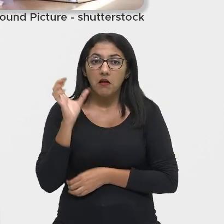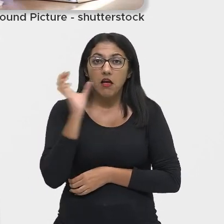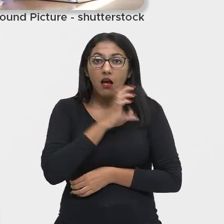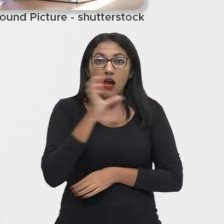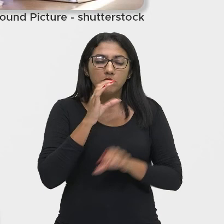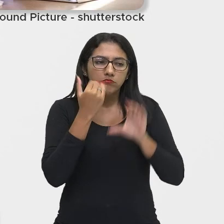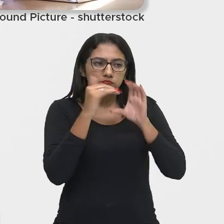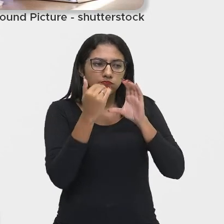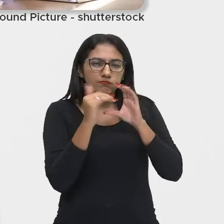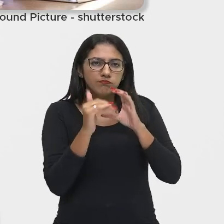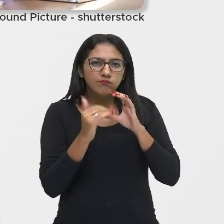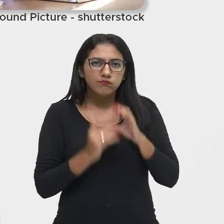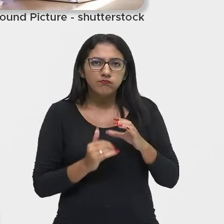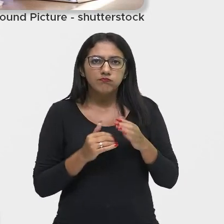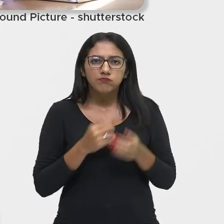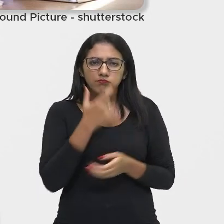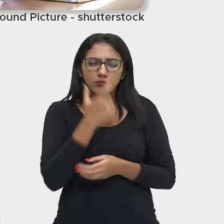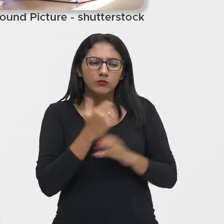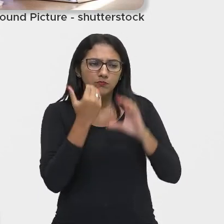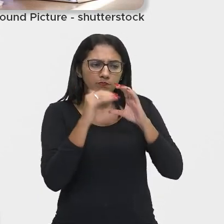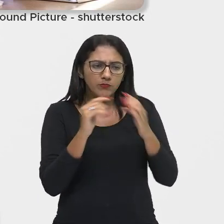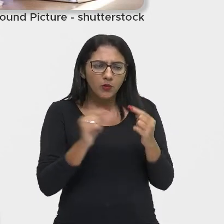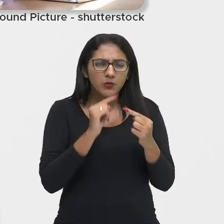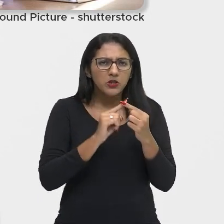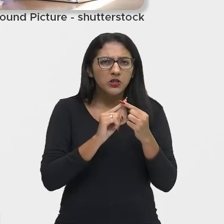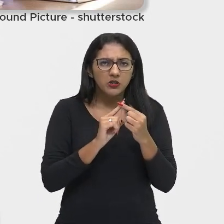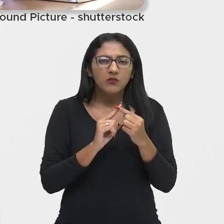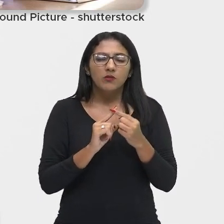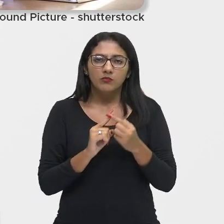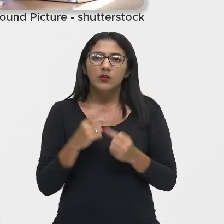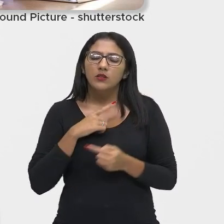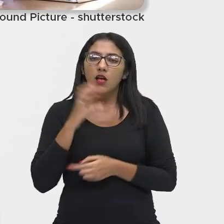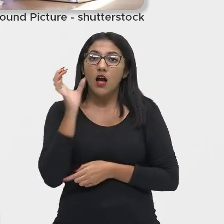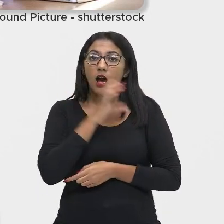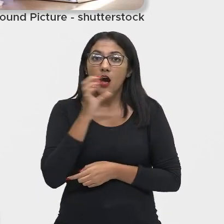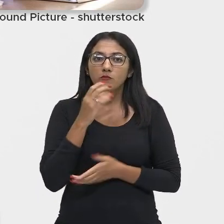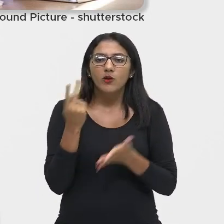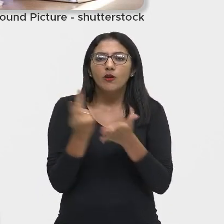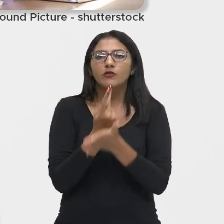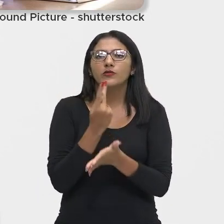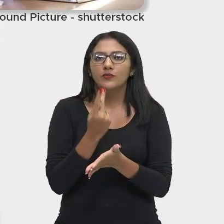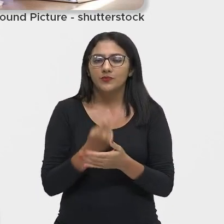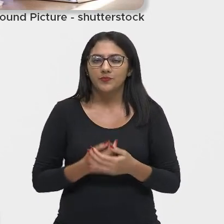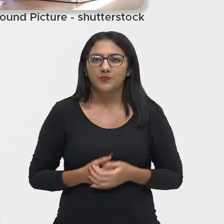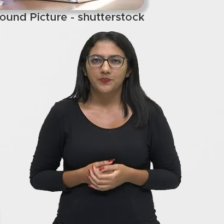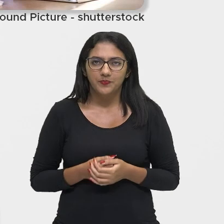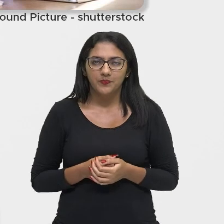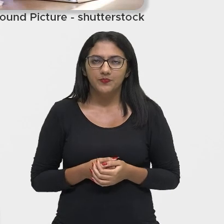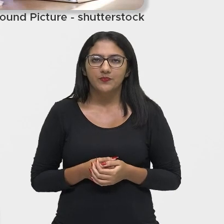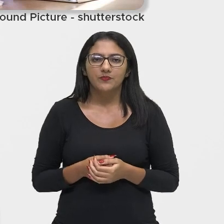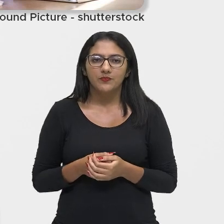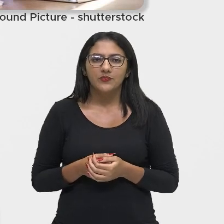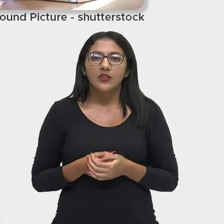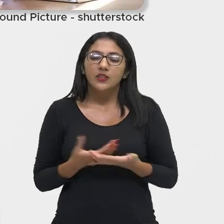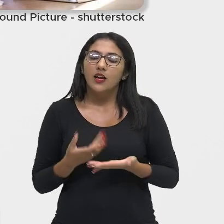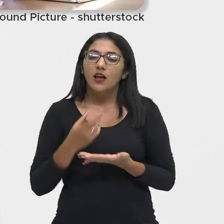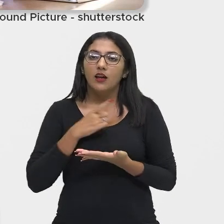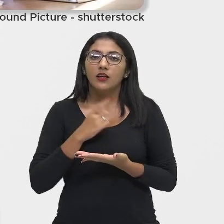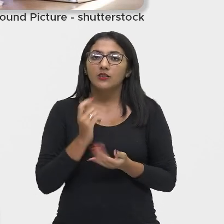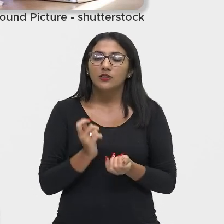for direto ao assunto, mais rápido vai ser a solução do problema. E aí você vai